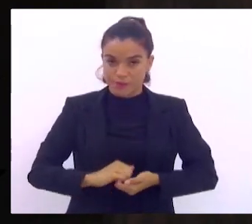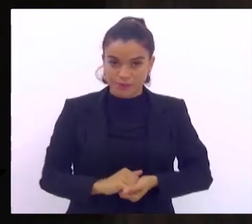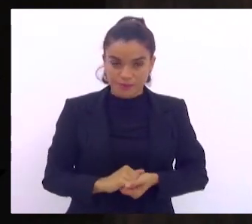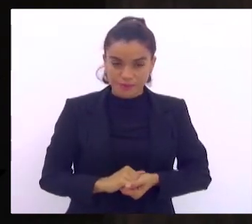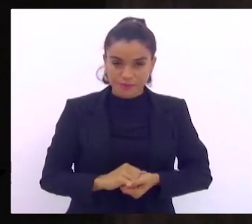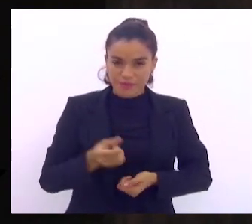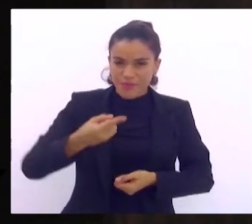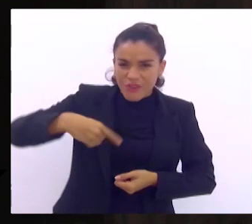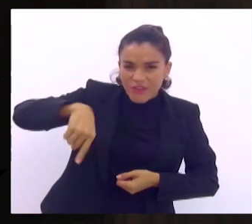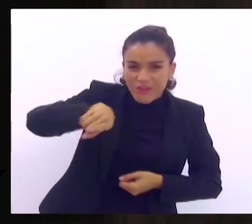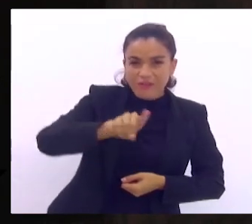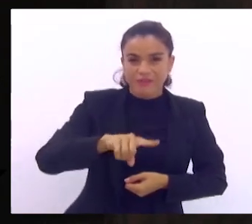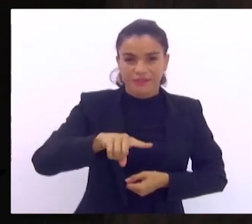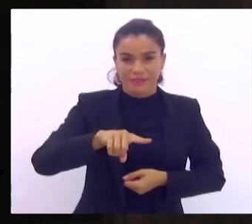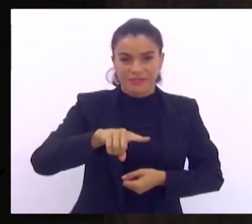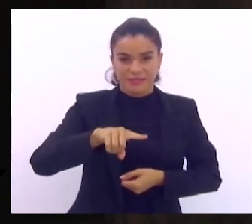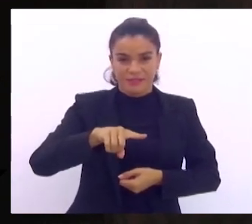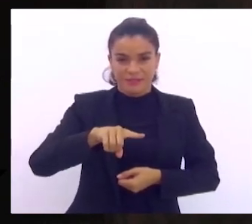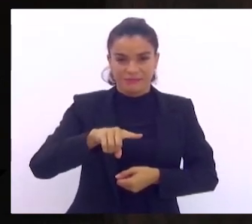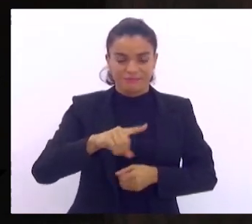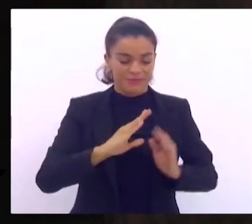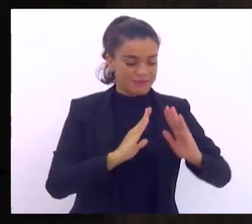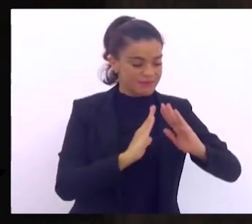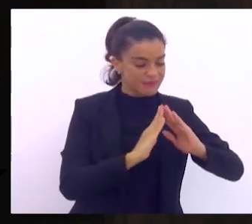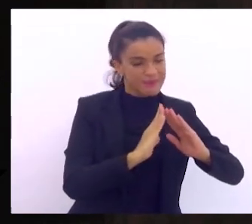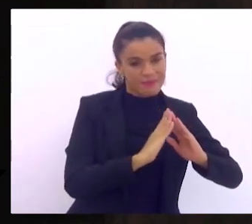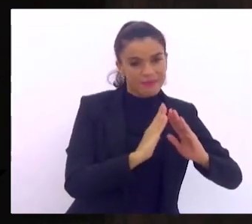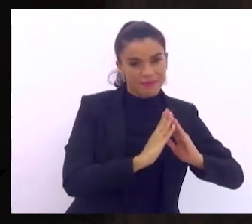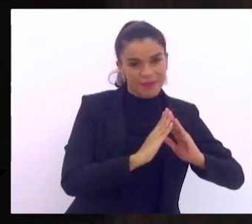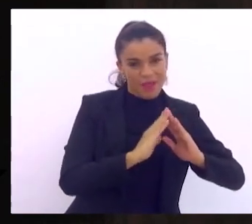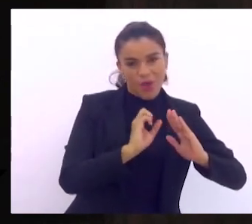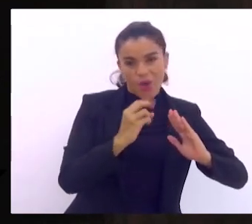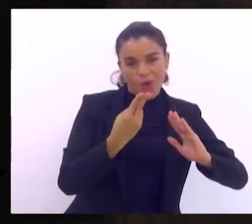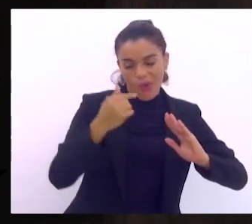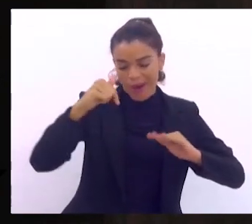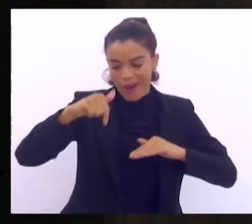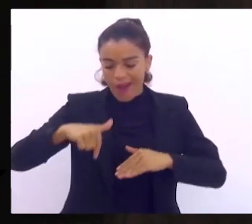Todos vocês, em casa, aqui,